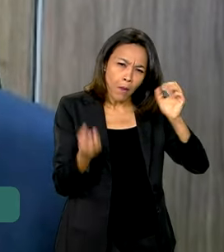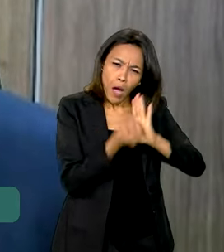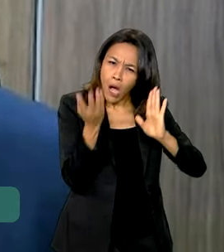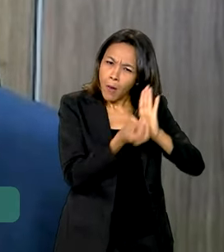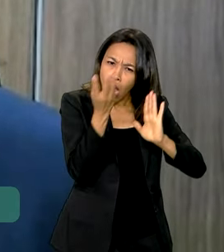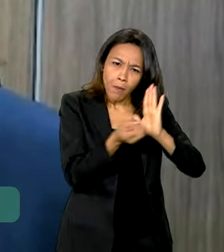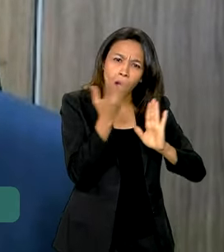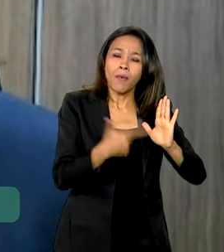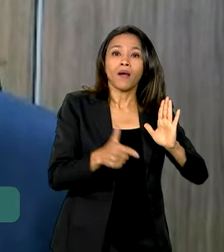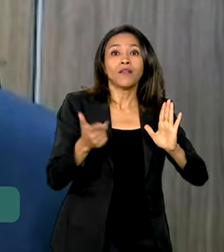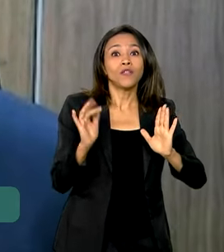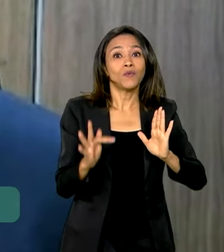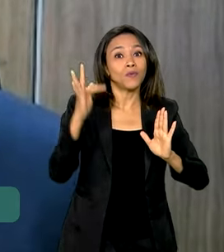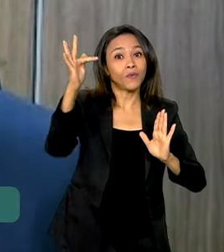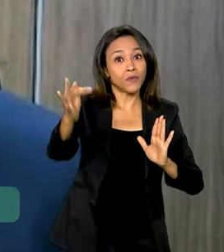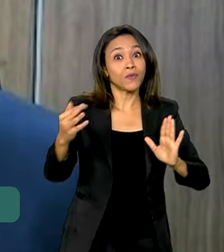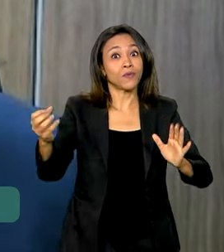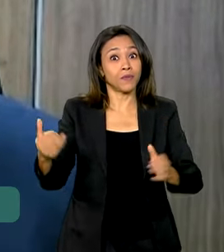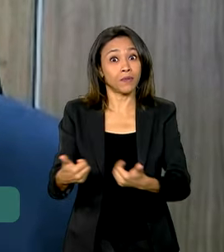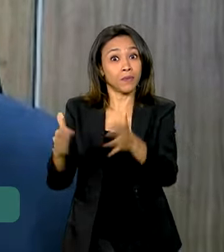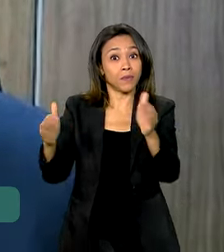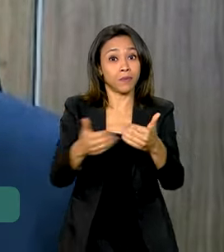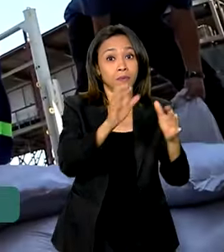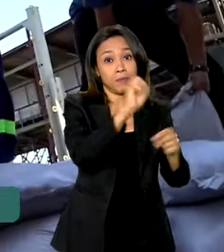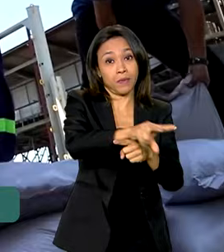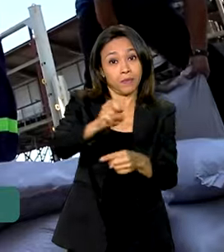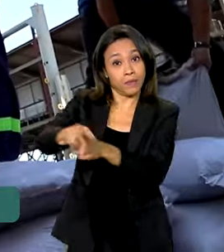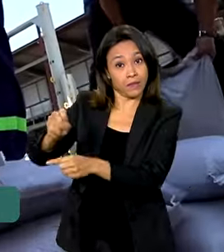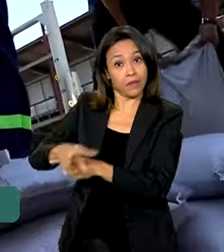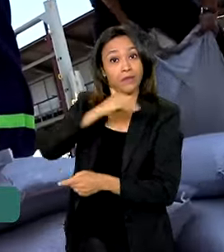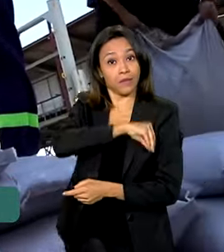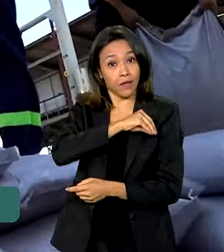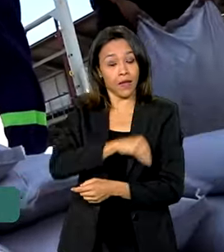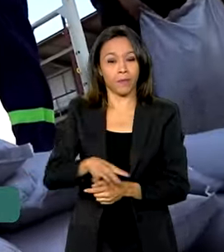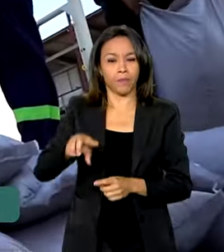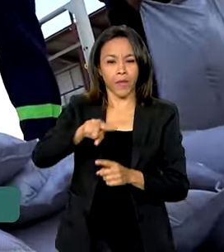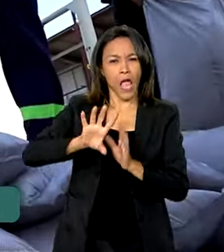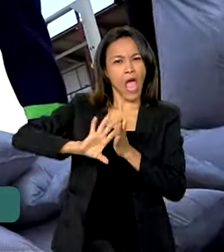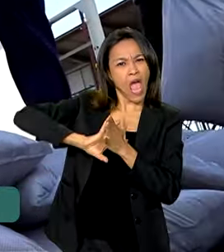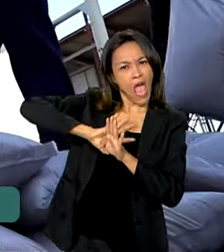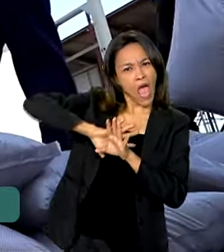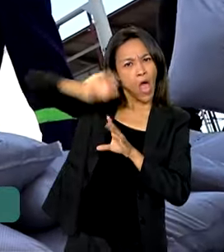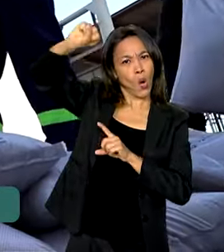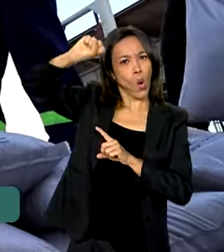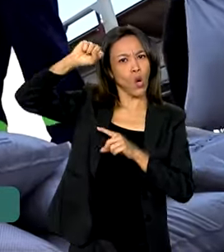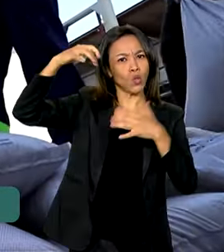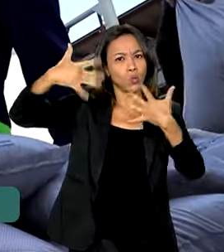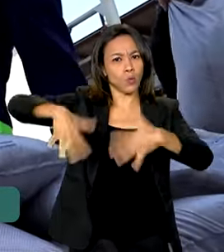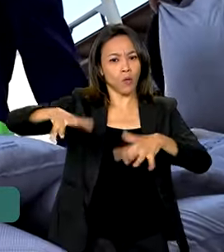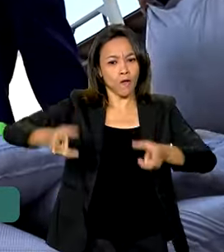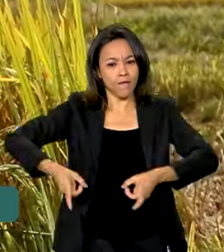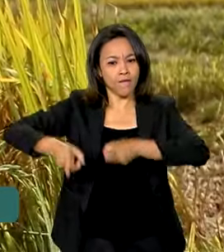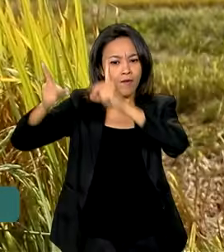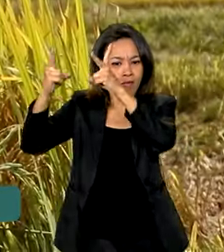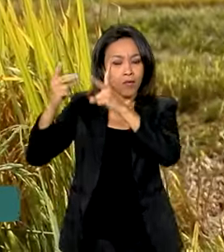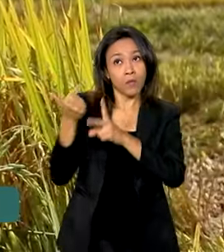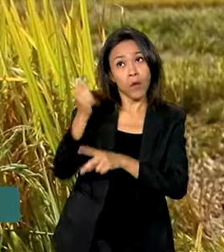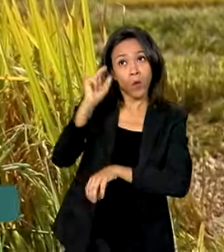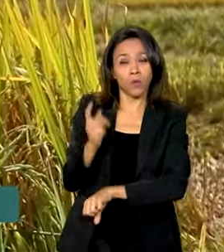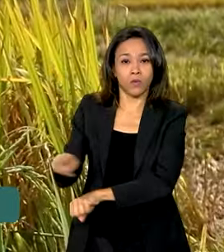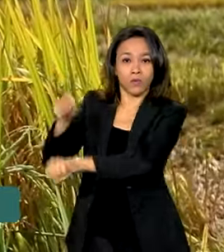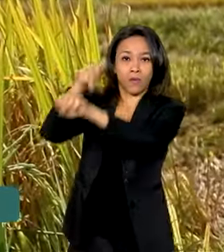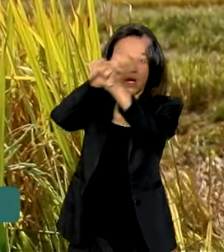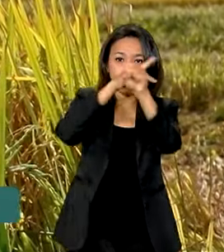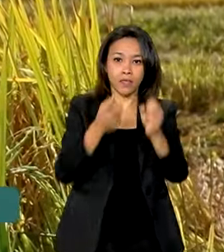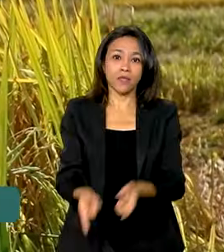gerar emprego e gerar renda para melhorar a qualidade de vida das pessoas. O recorde na venda de produtos agrícolas para outros países,